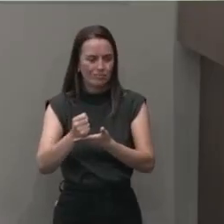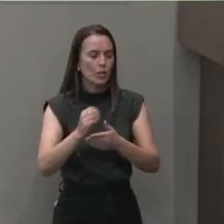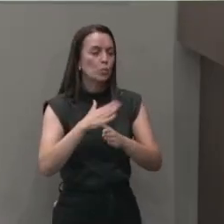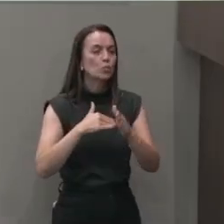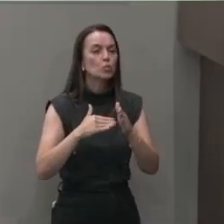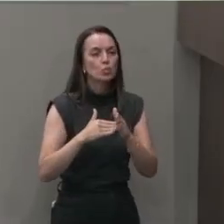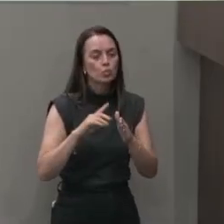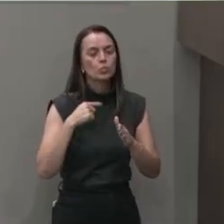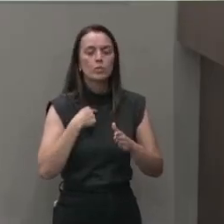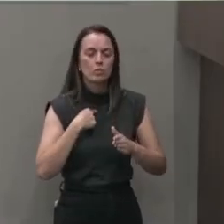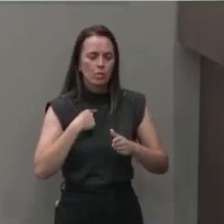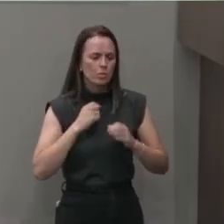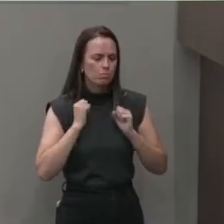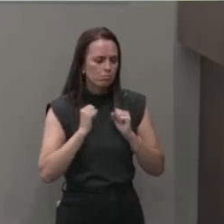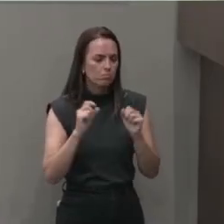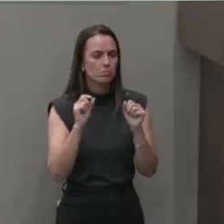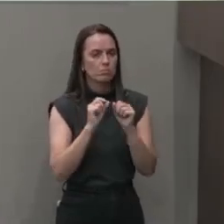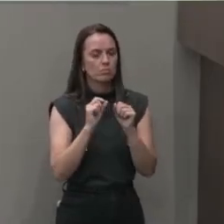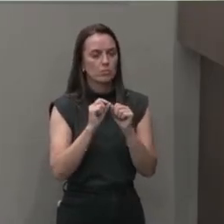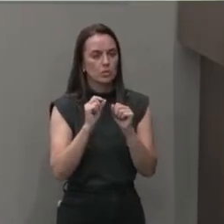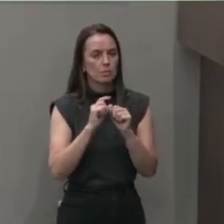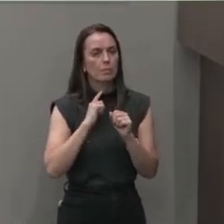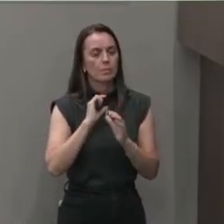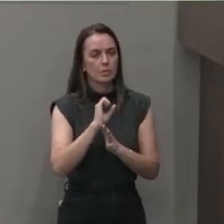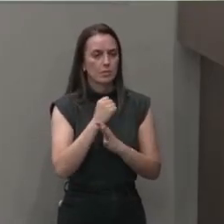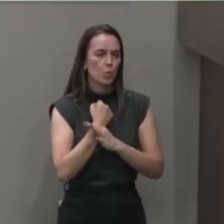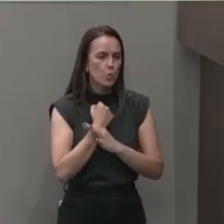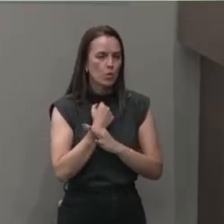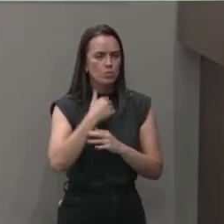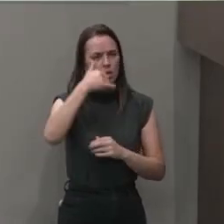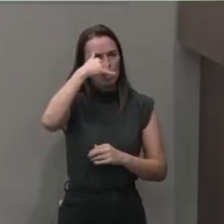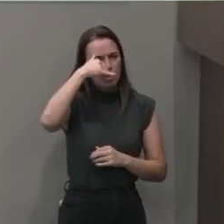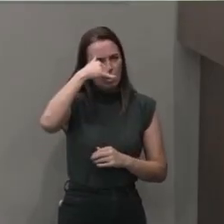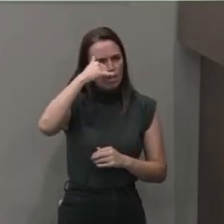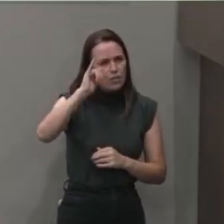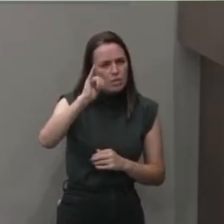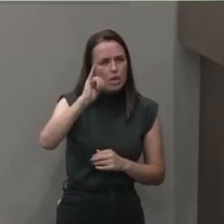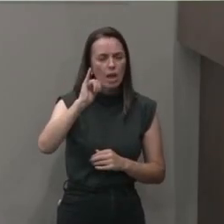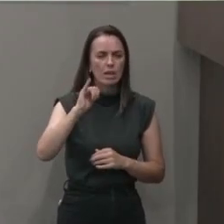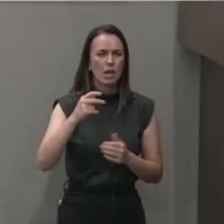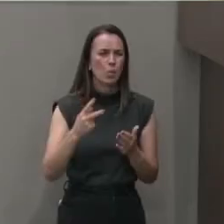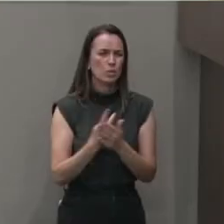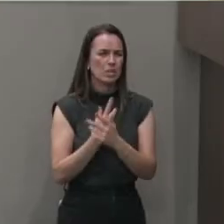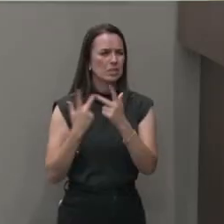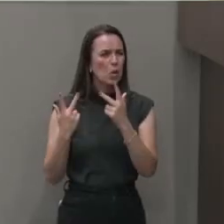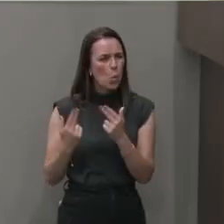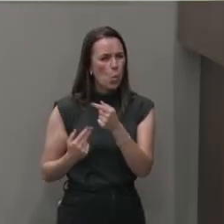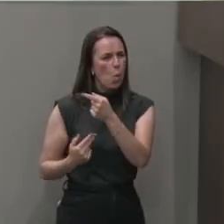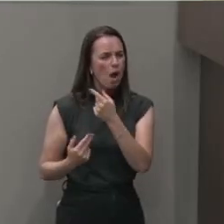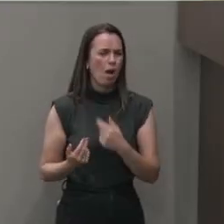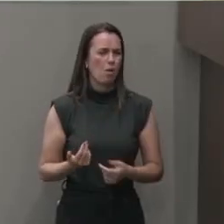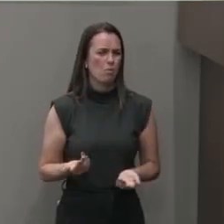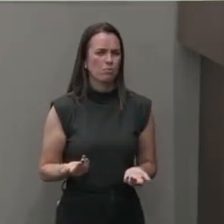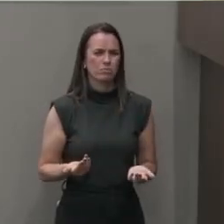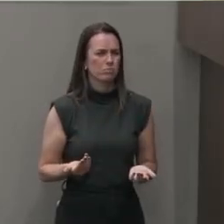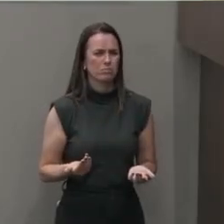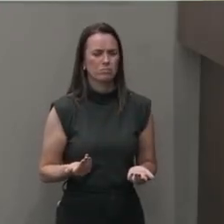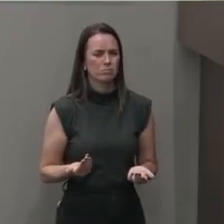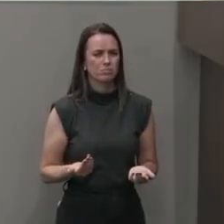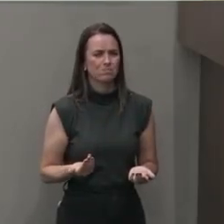para evitar que um motoboy seja atingido por um sem vergonha, que a gente viu daquele tipo ali, que ele não pode ser